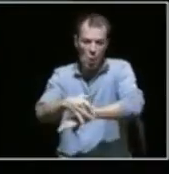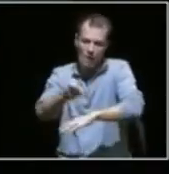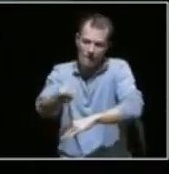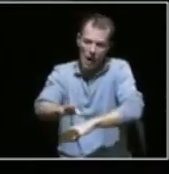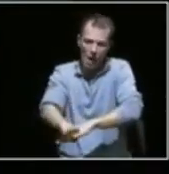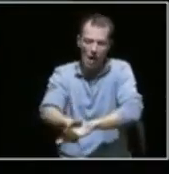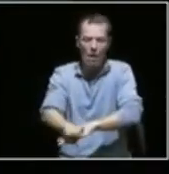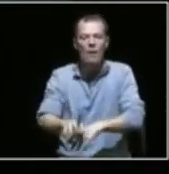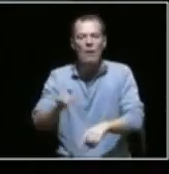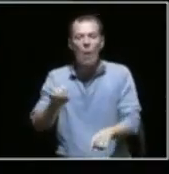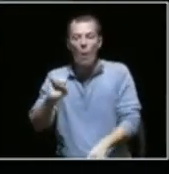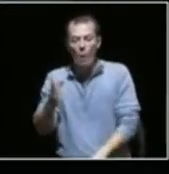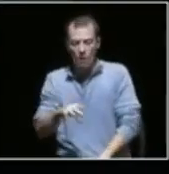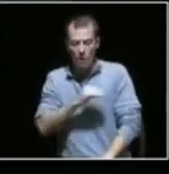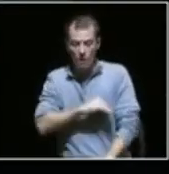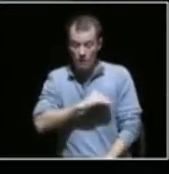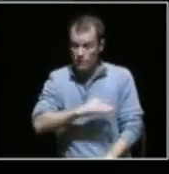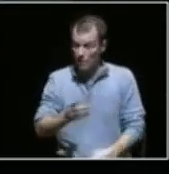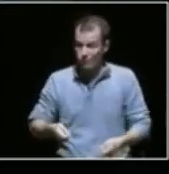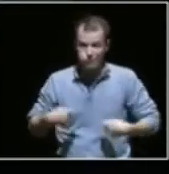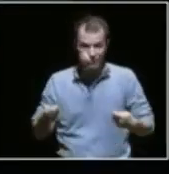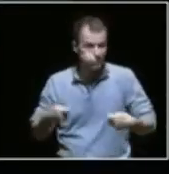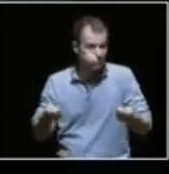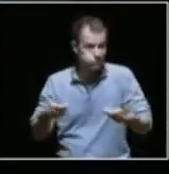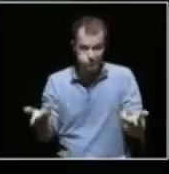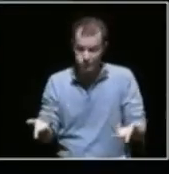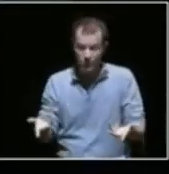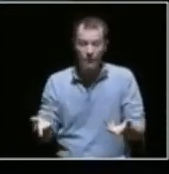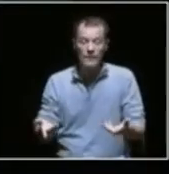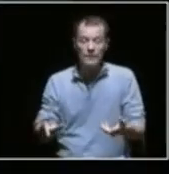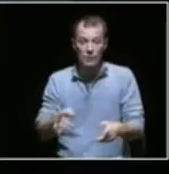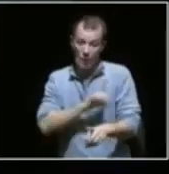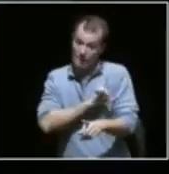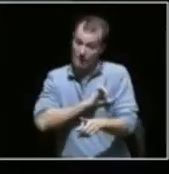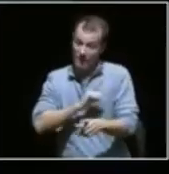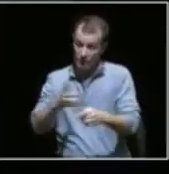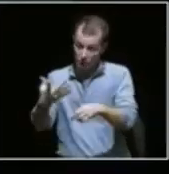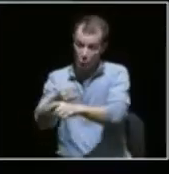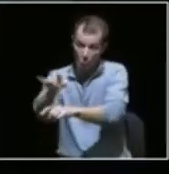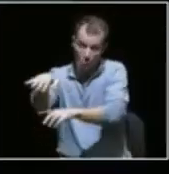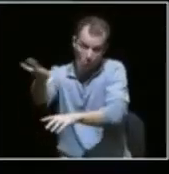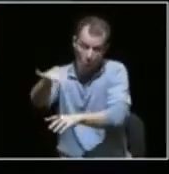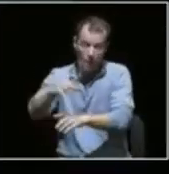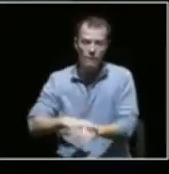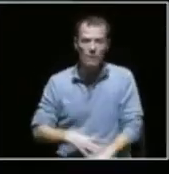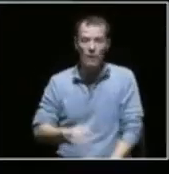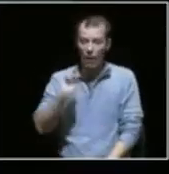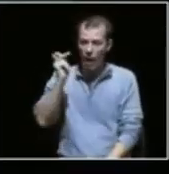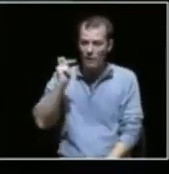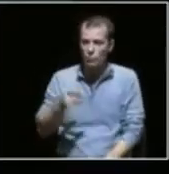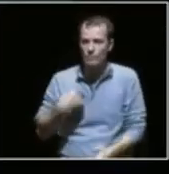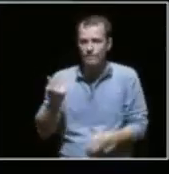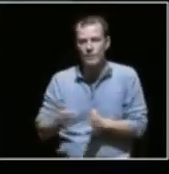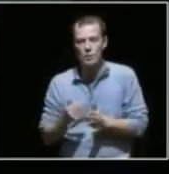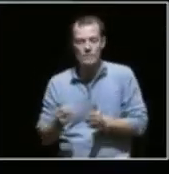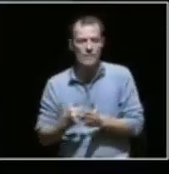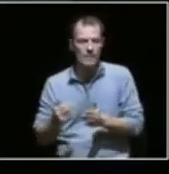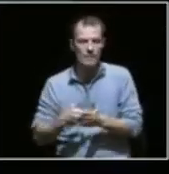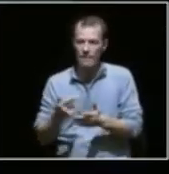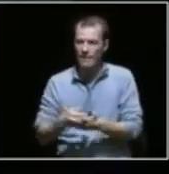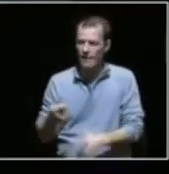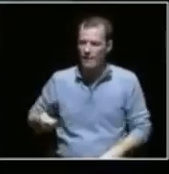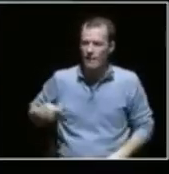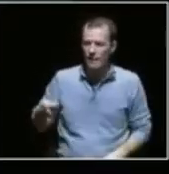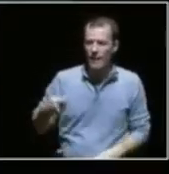sem capacidade económica para recorrerem ao mercado privado, que aguardam, durante anos, que lhes seja atribuída a habitação municipal de